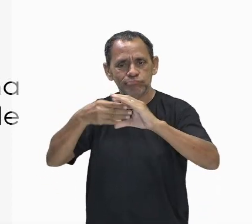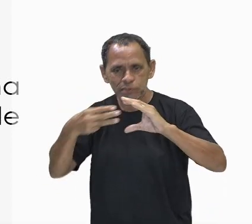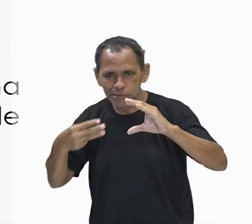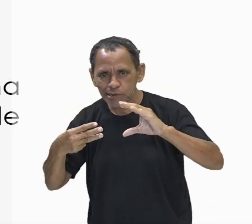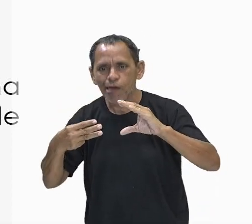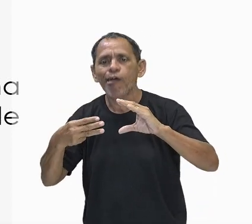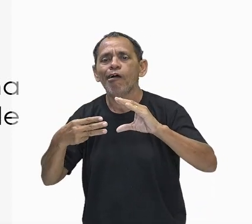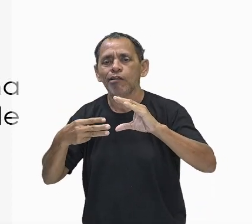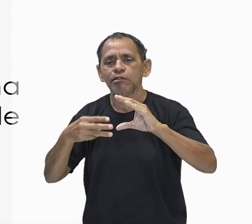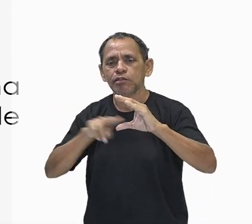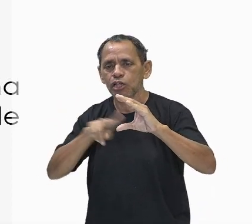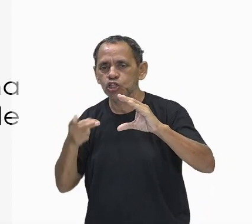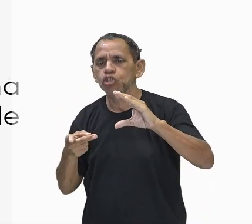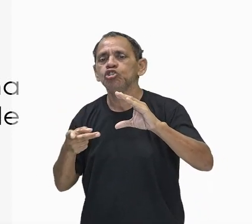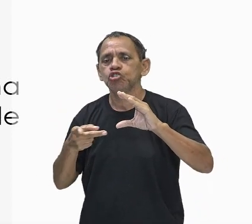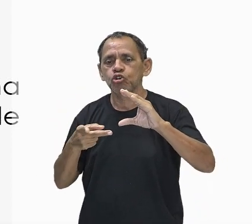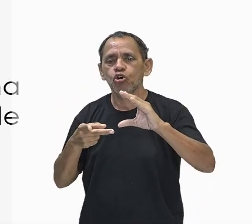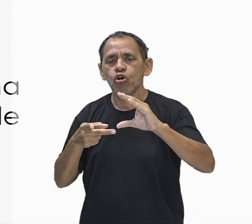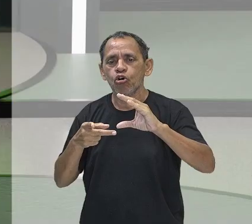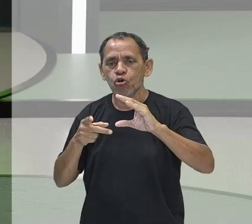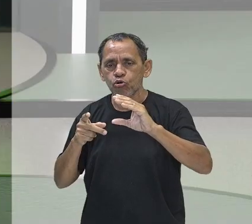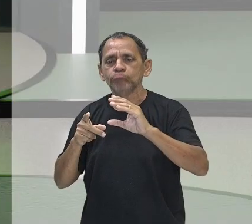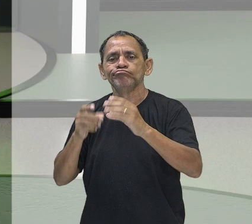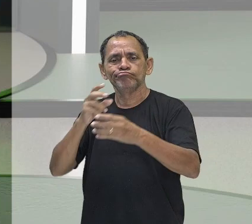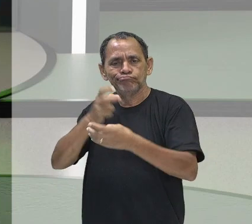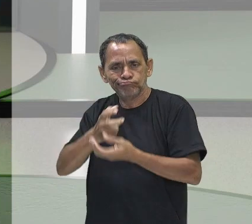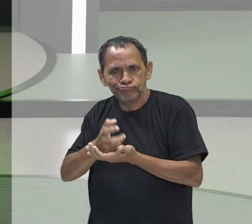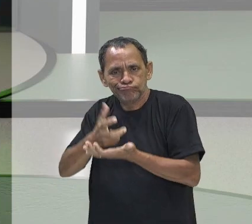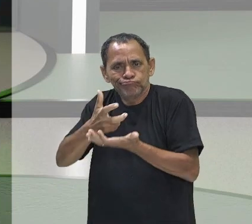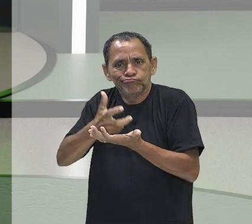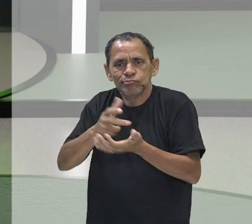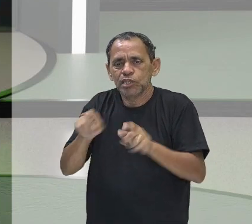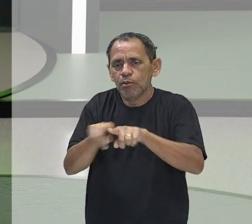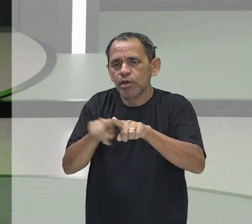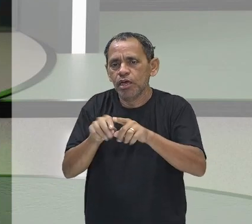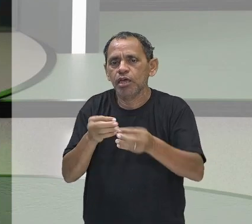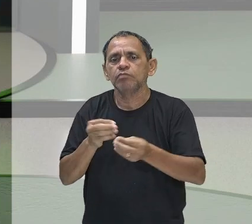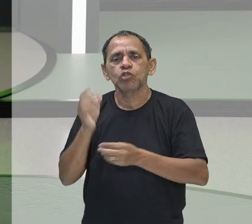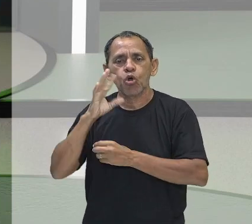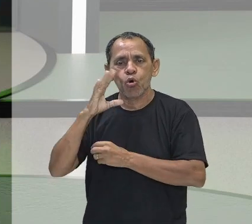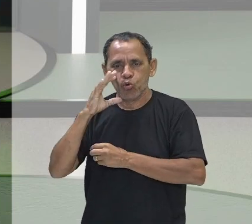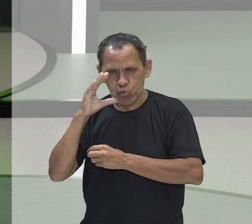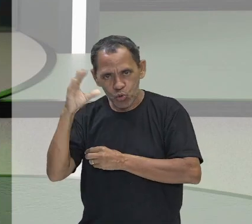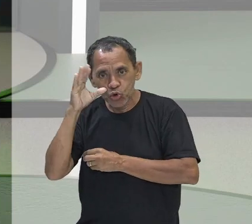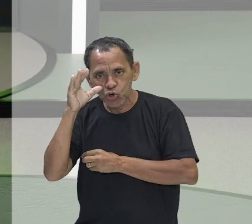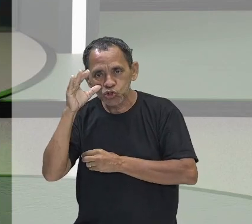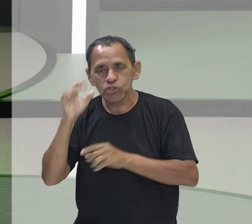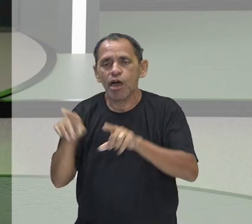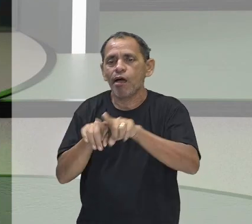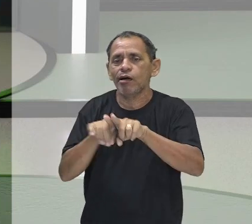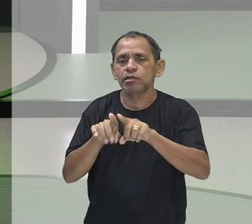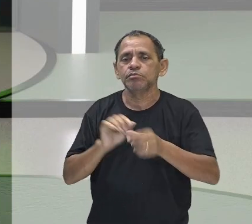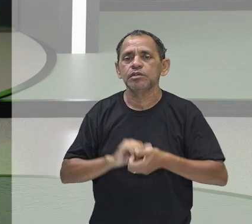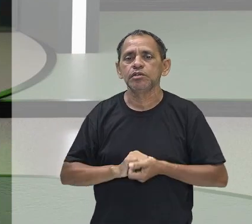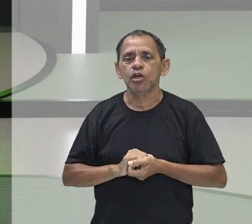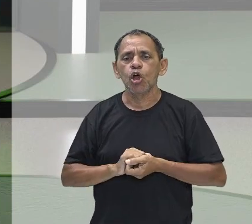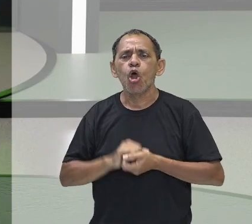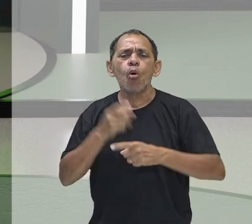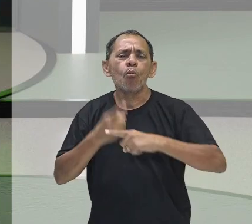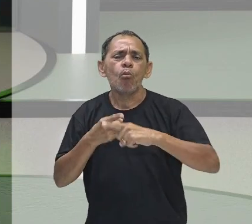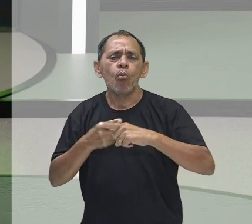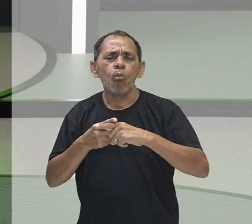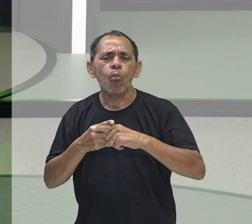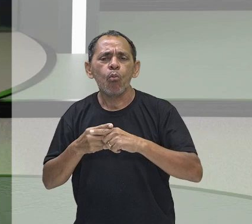embrionárias. Então, trago para vocês essa curiosidade sobre a Dolly, por que gerou